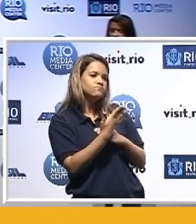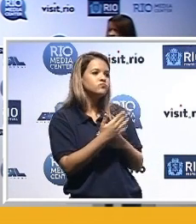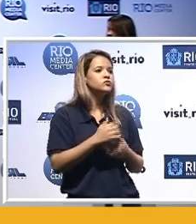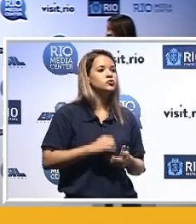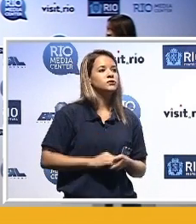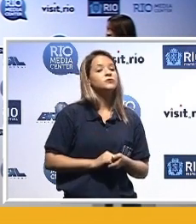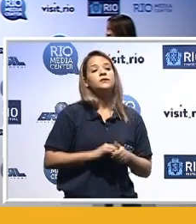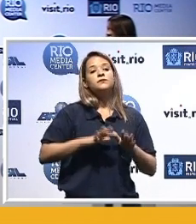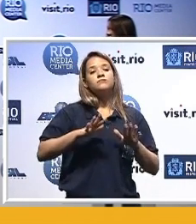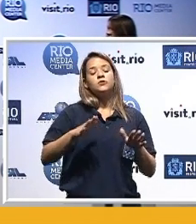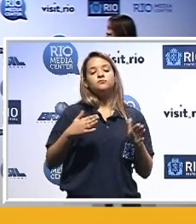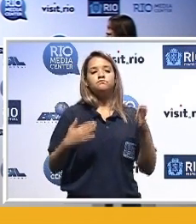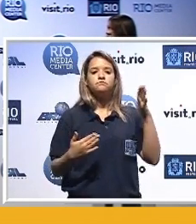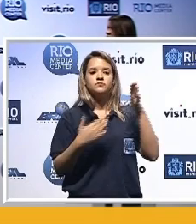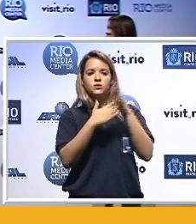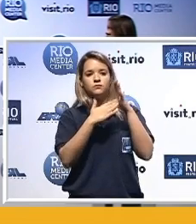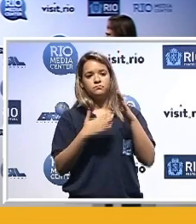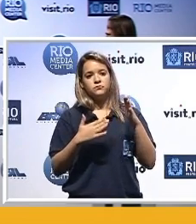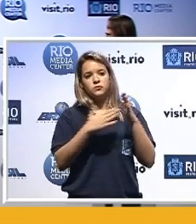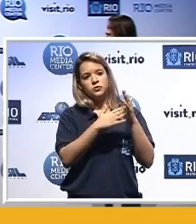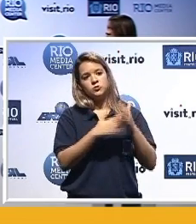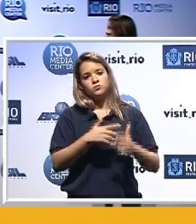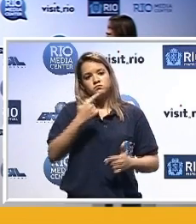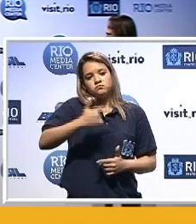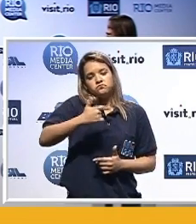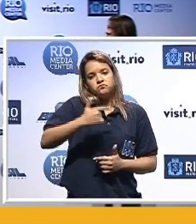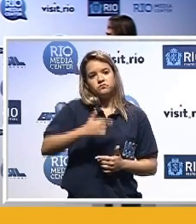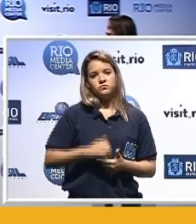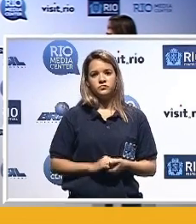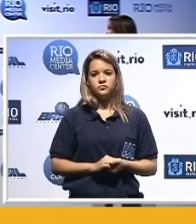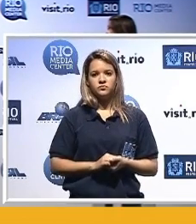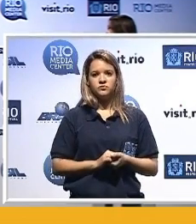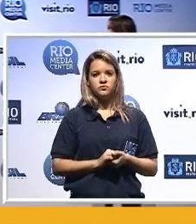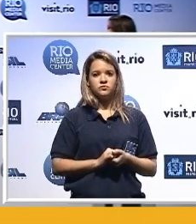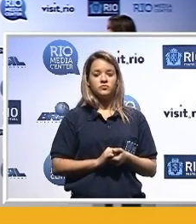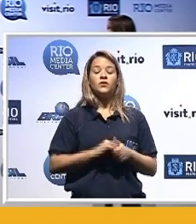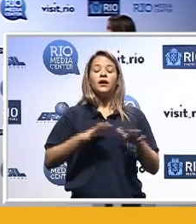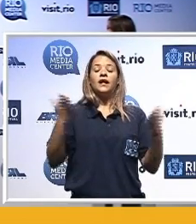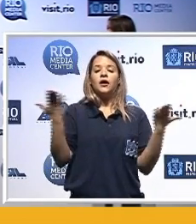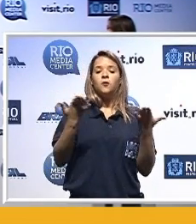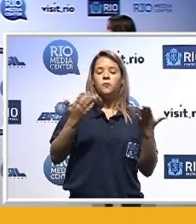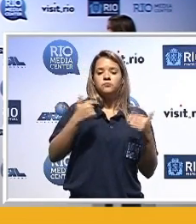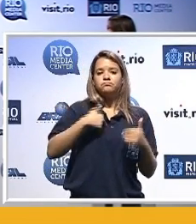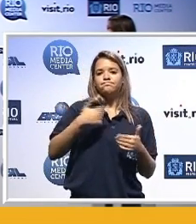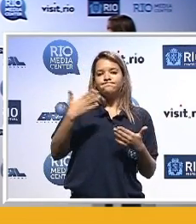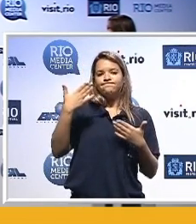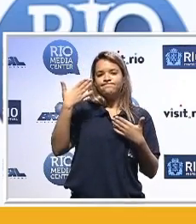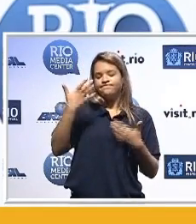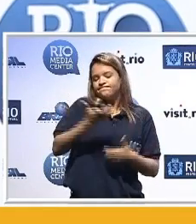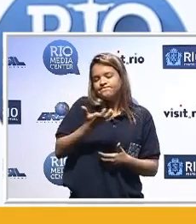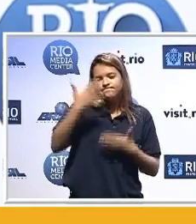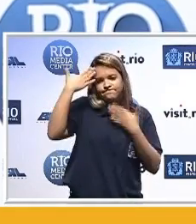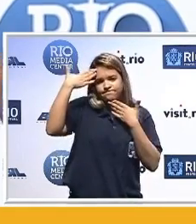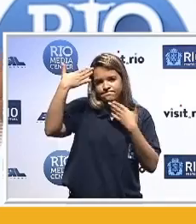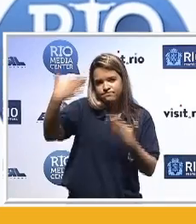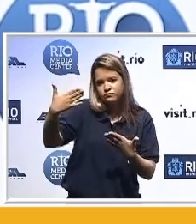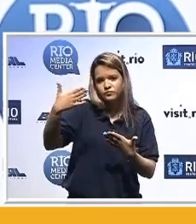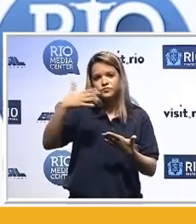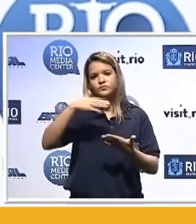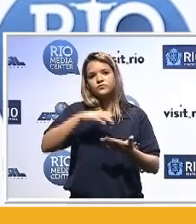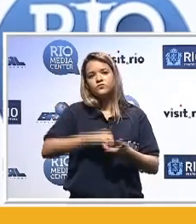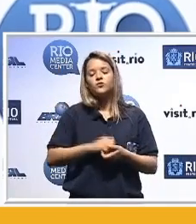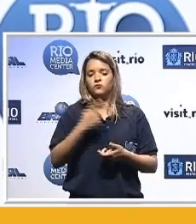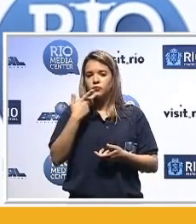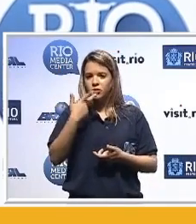tempo, então, porque nós já conversamos sobre isso. Né? Ah, ok. E eu queria agradecer ao ministro Alberto me conceder, na sua